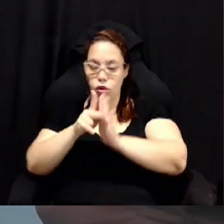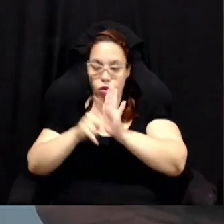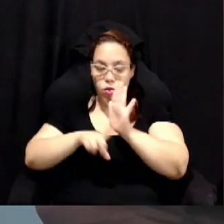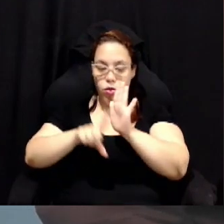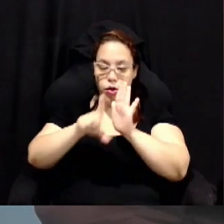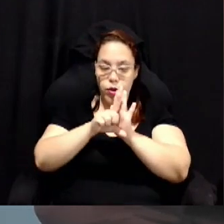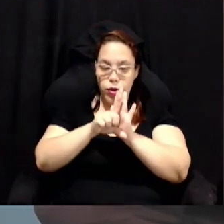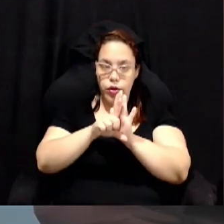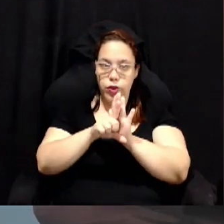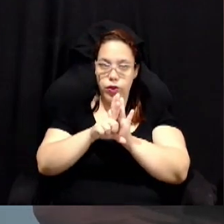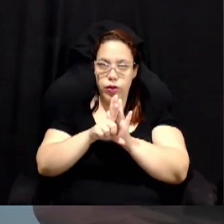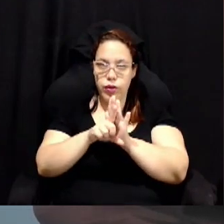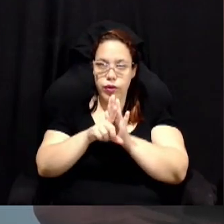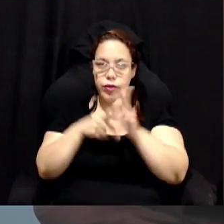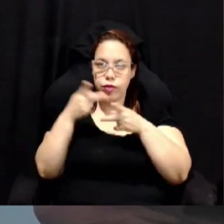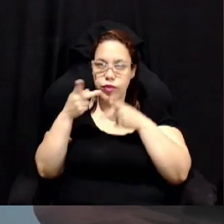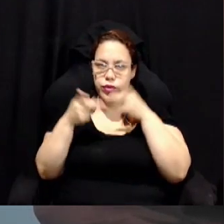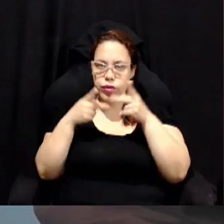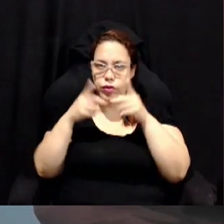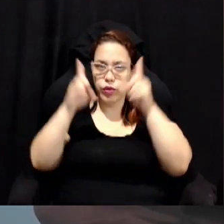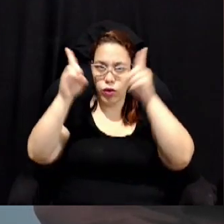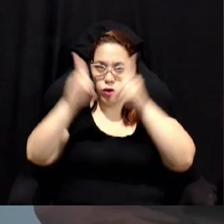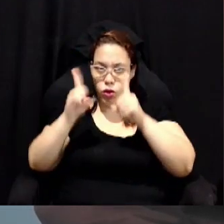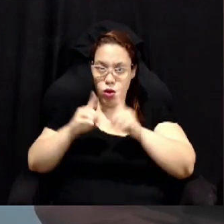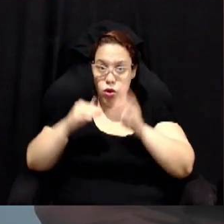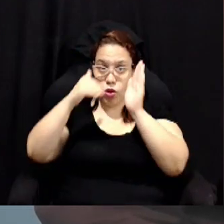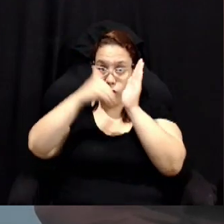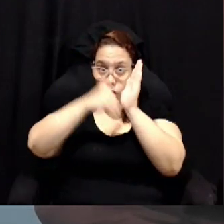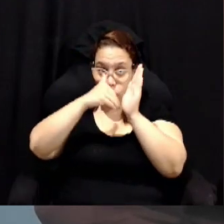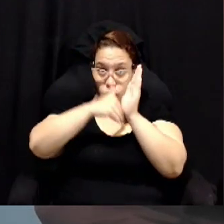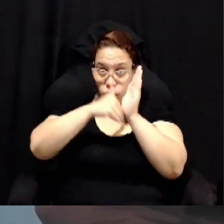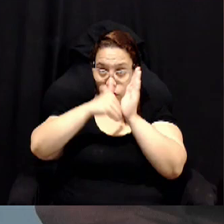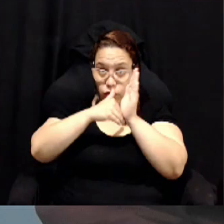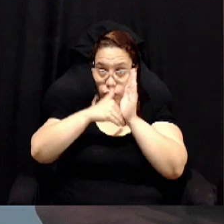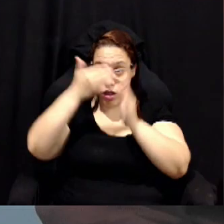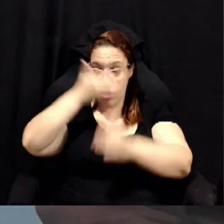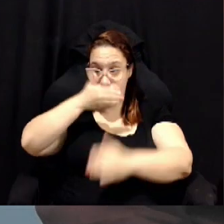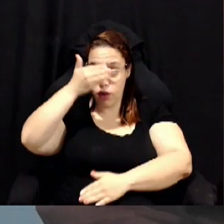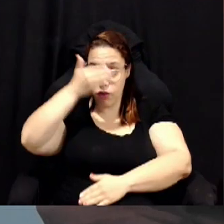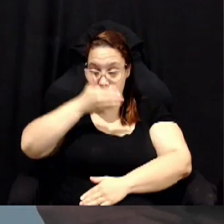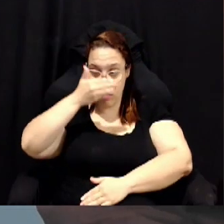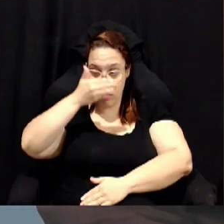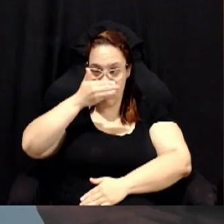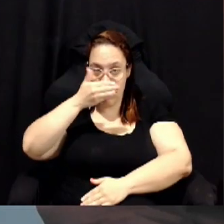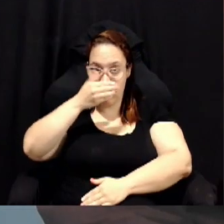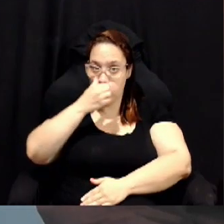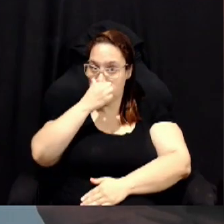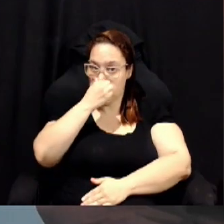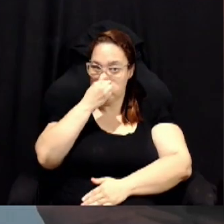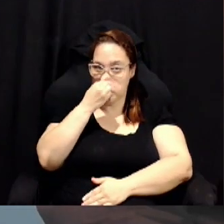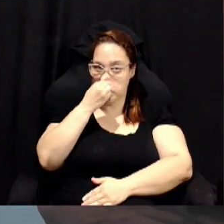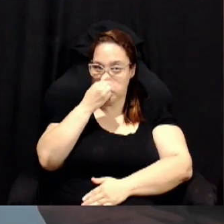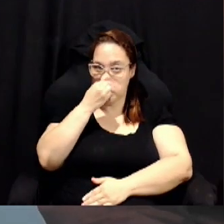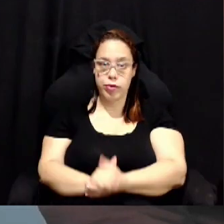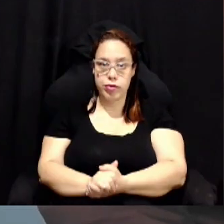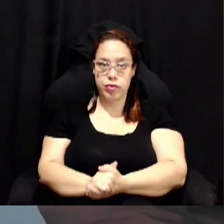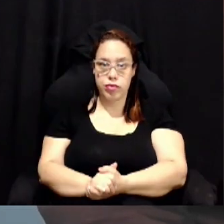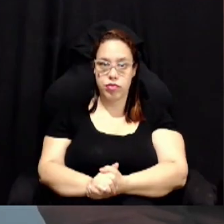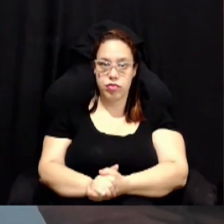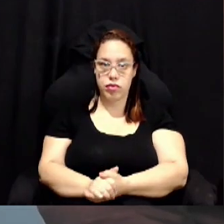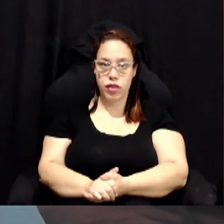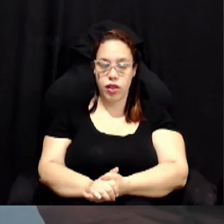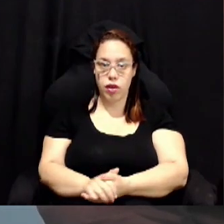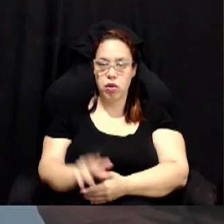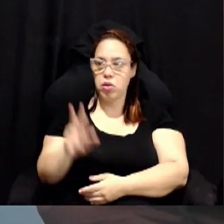que fala sobre as deficiências ocultas, sim, invisíveis. Que invisíveis são geralmente aquelas que nós não